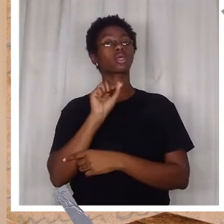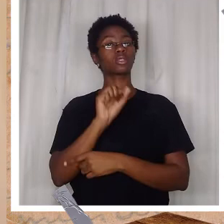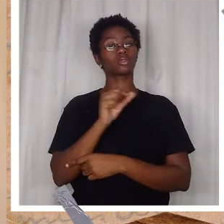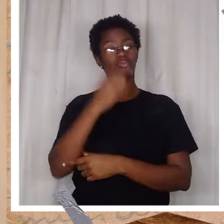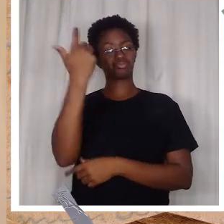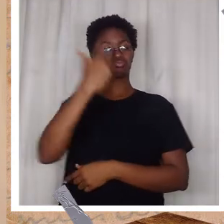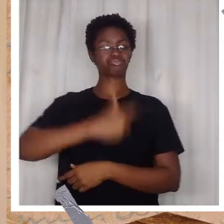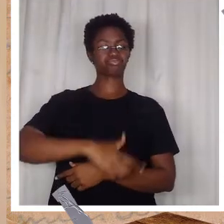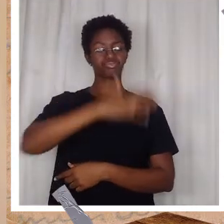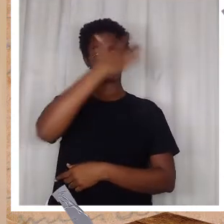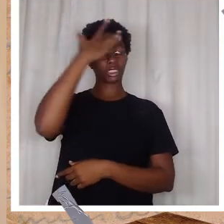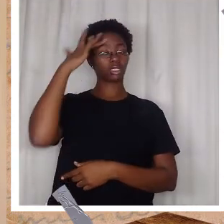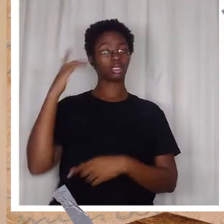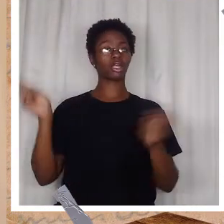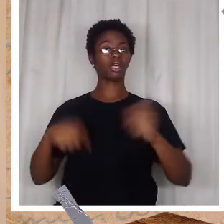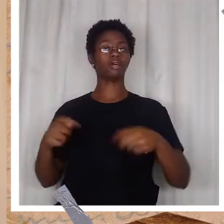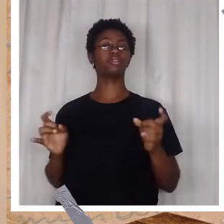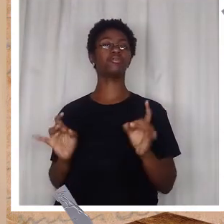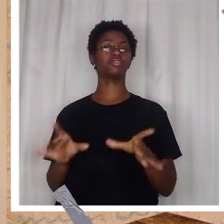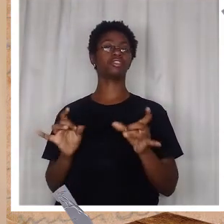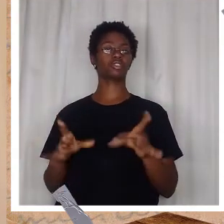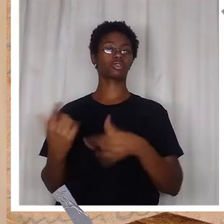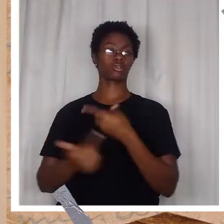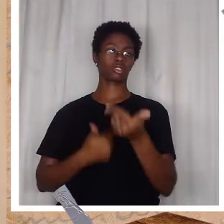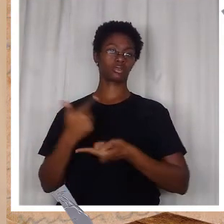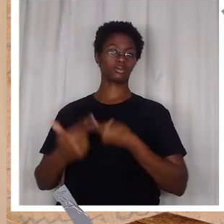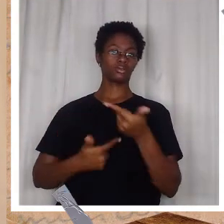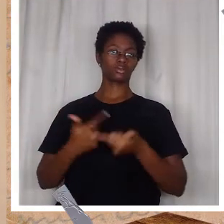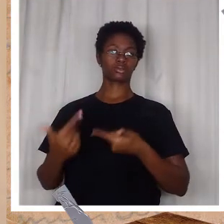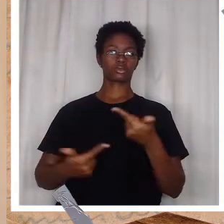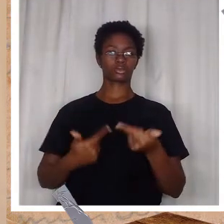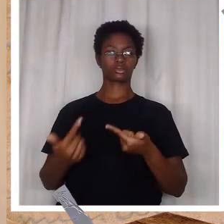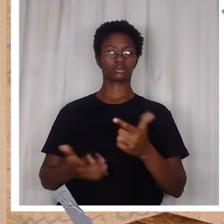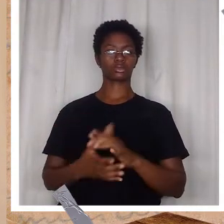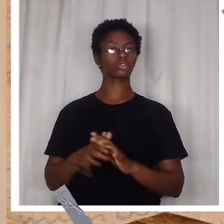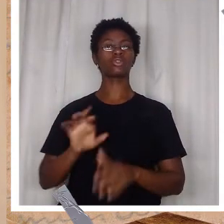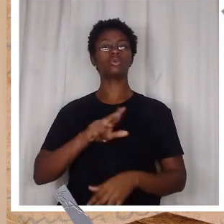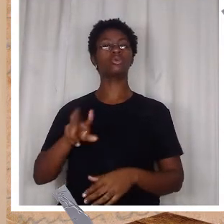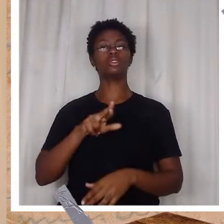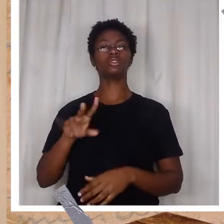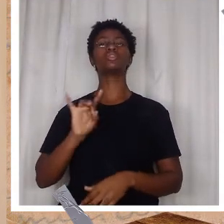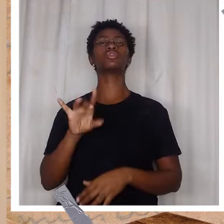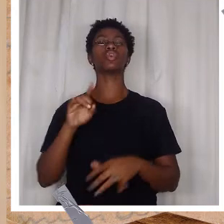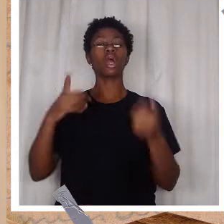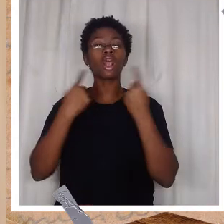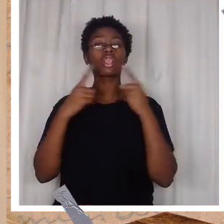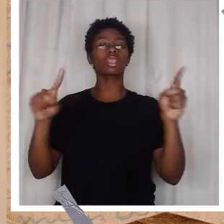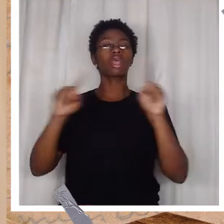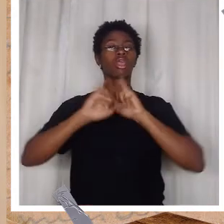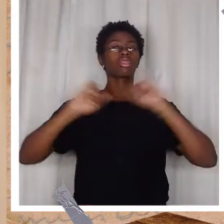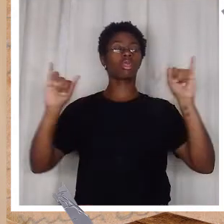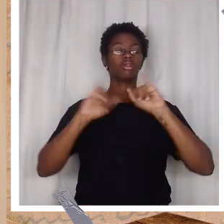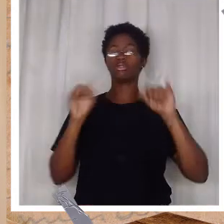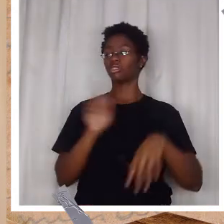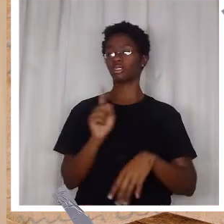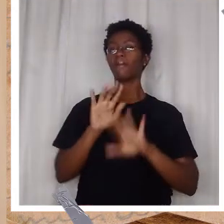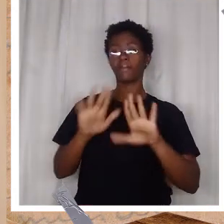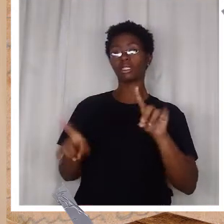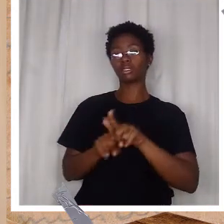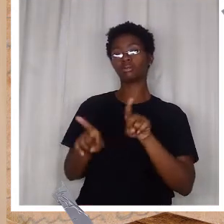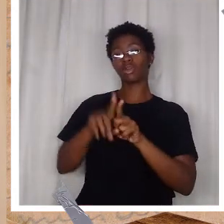pessoa capaz de vender o seu trabalho. Não era apenas uma denúncia, era uma criação artística